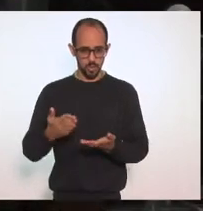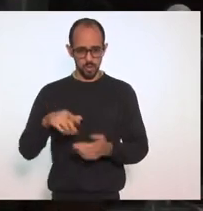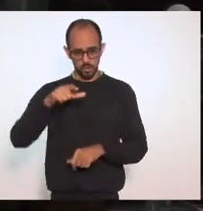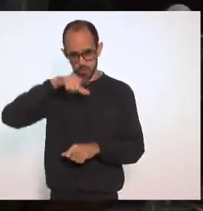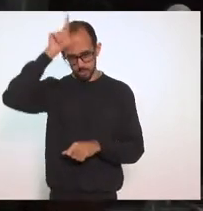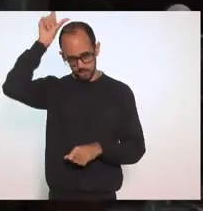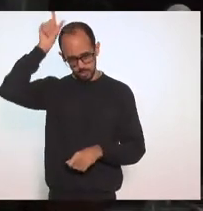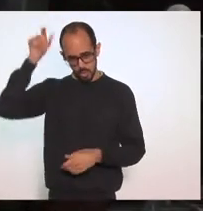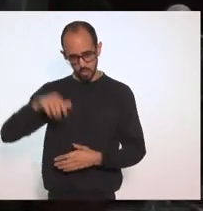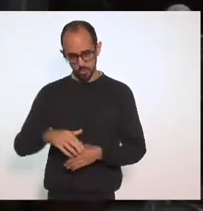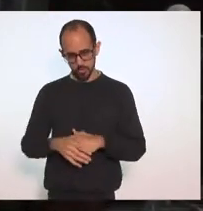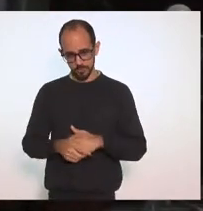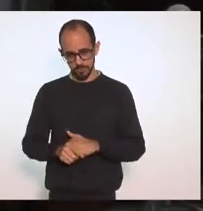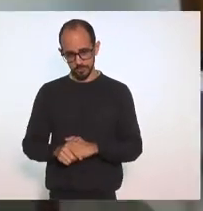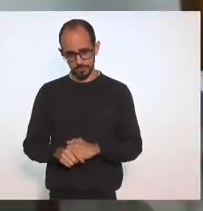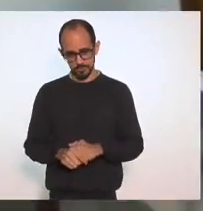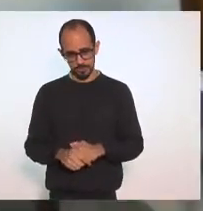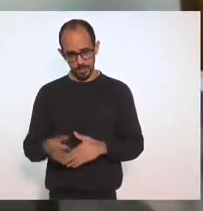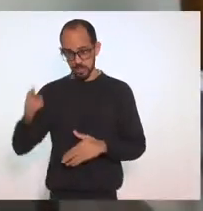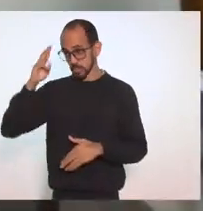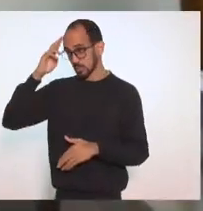Senhora